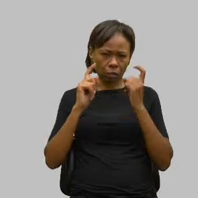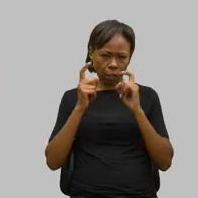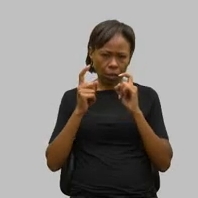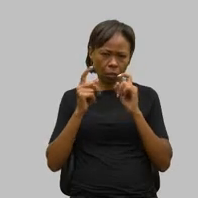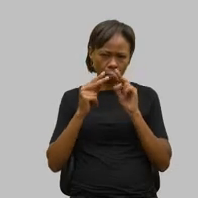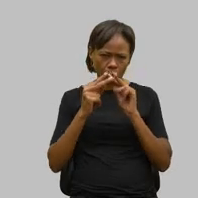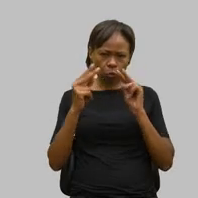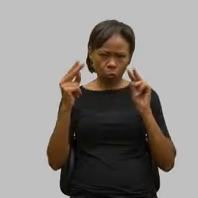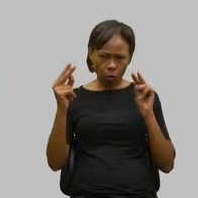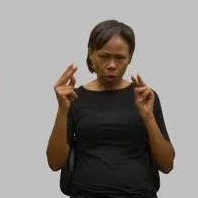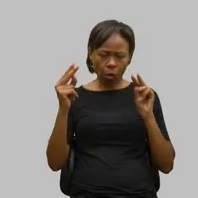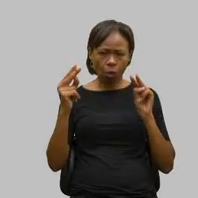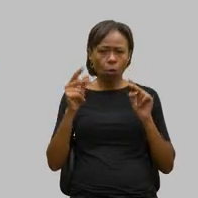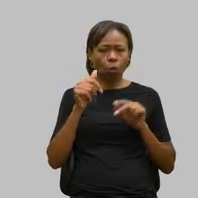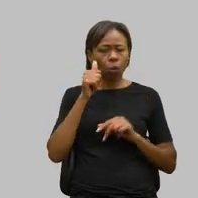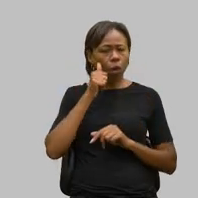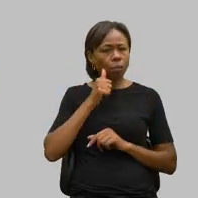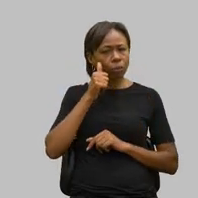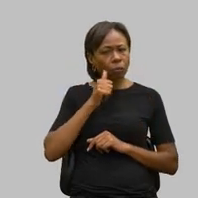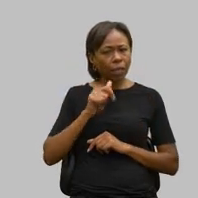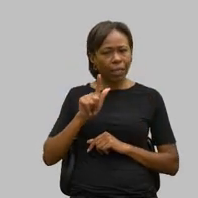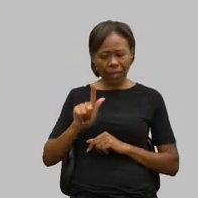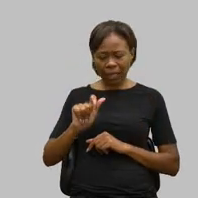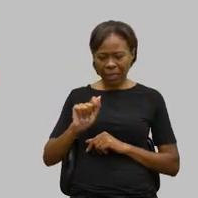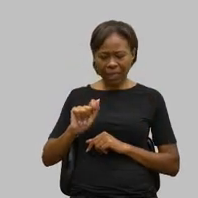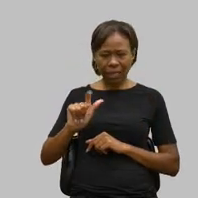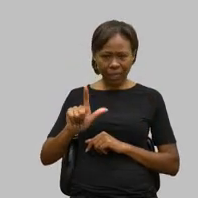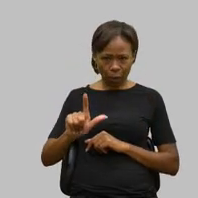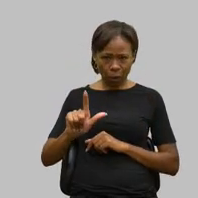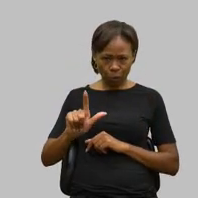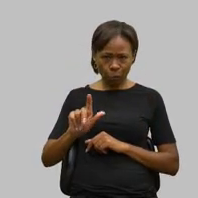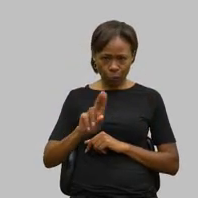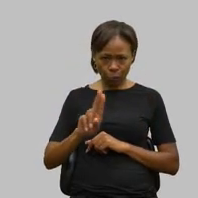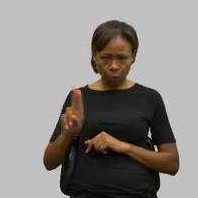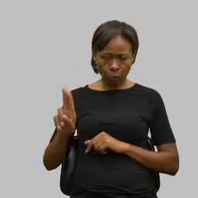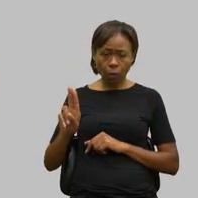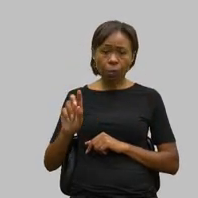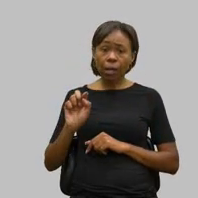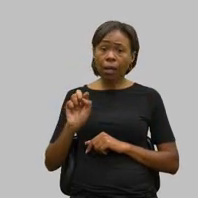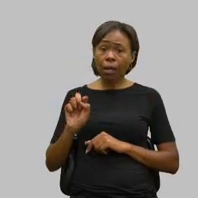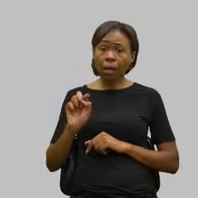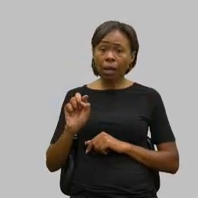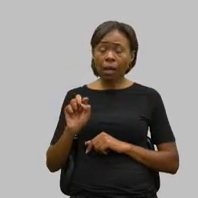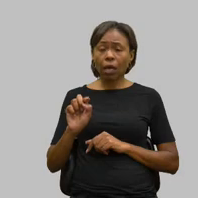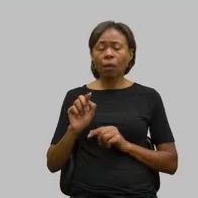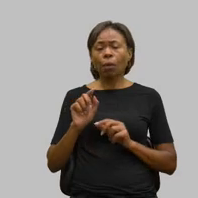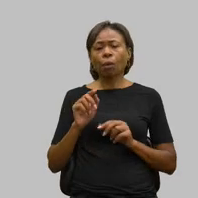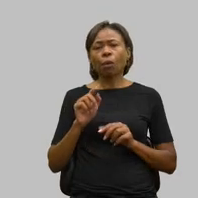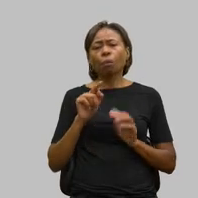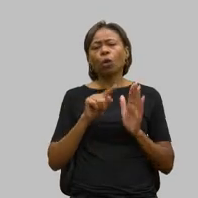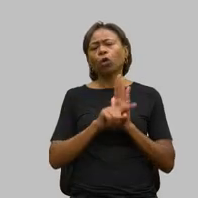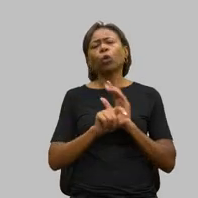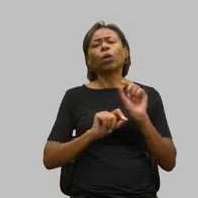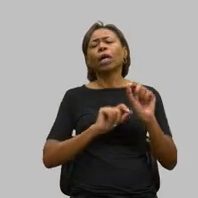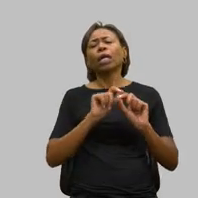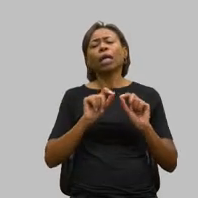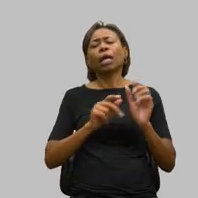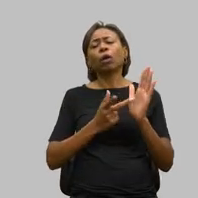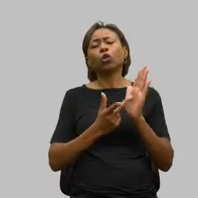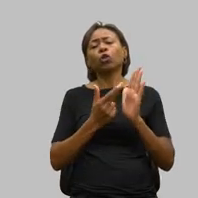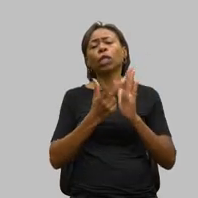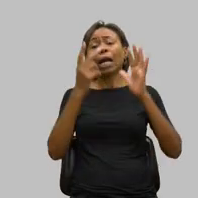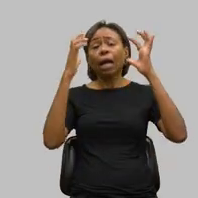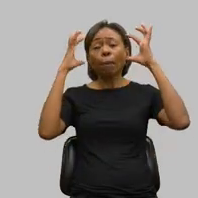onde uma senhora Gal, doutora Gal, ela pegou quem está fazendo cabeça e pescoço e falou você tem que fazer mais.